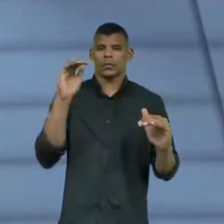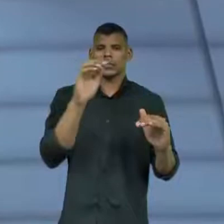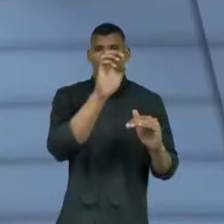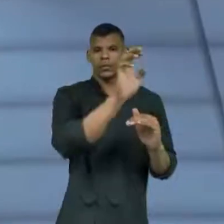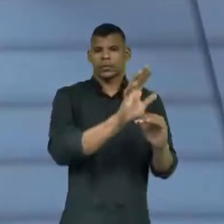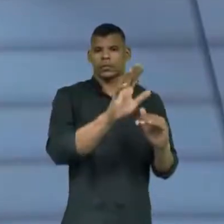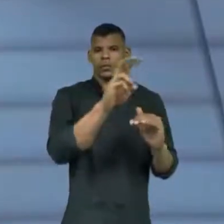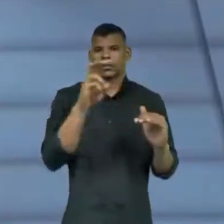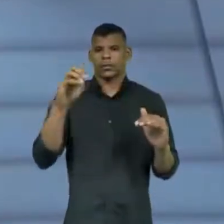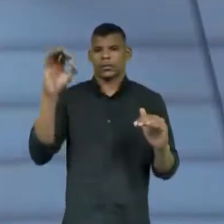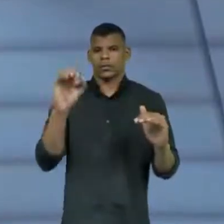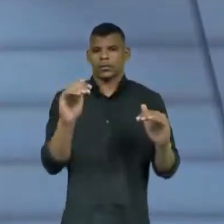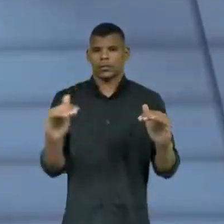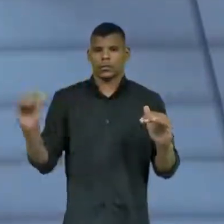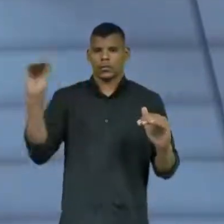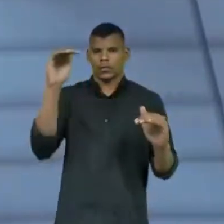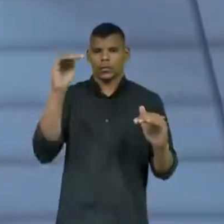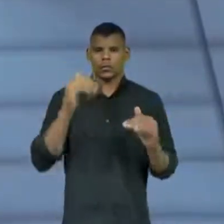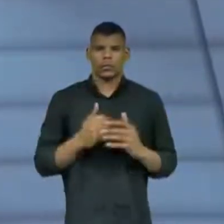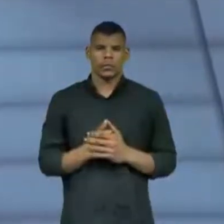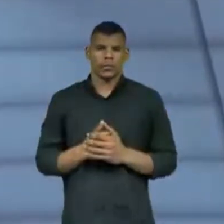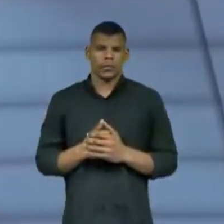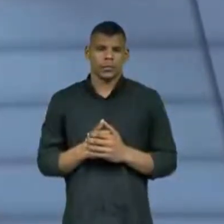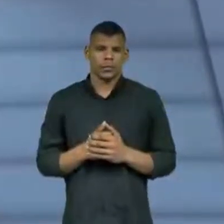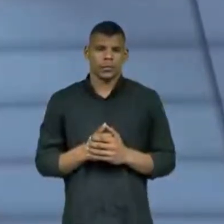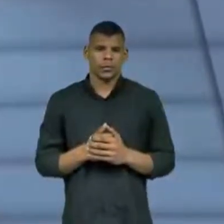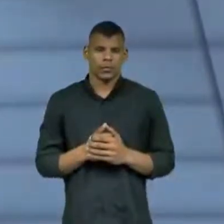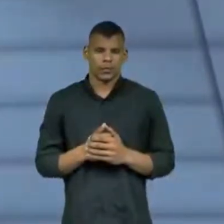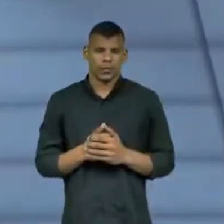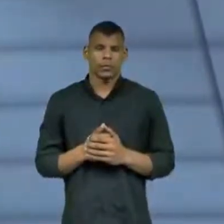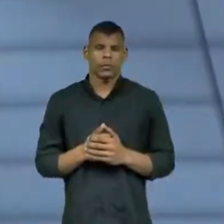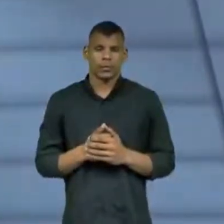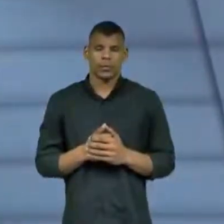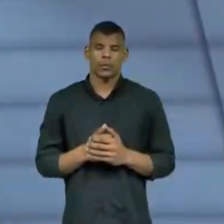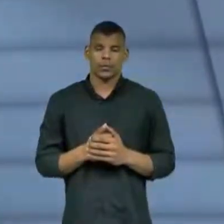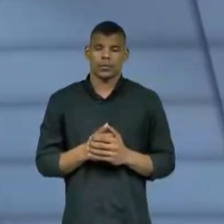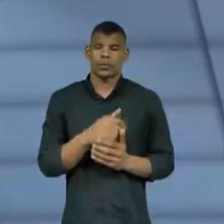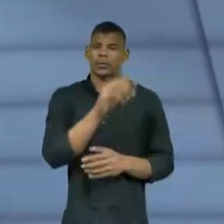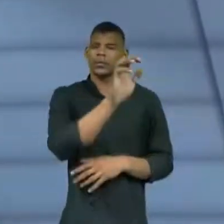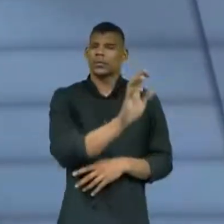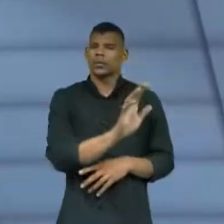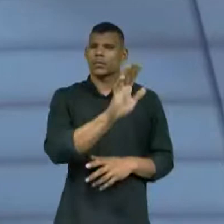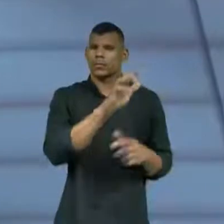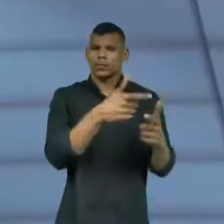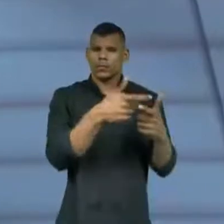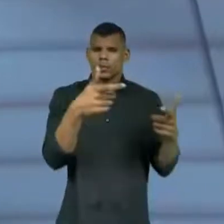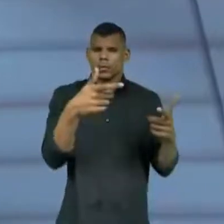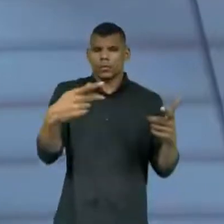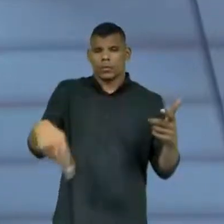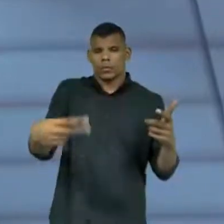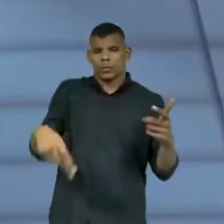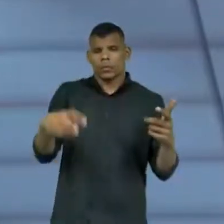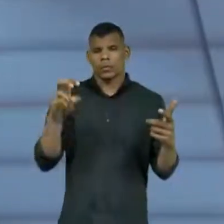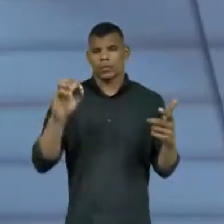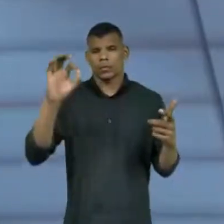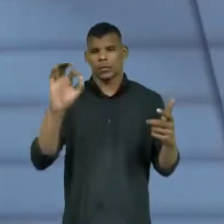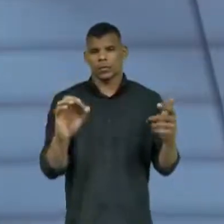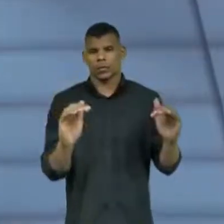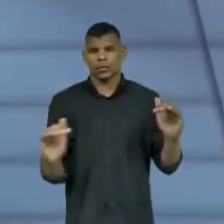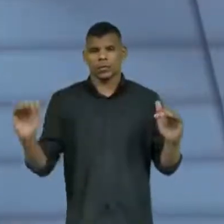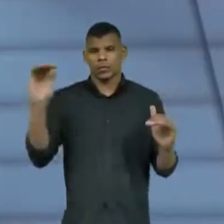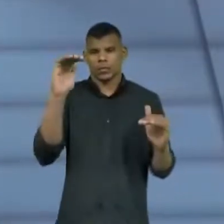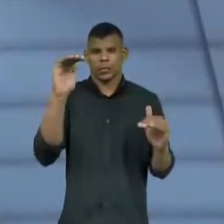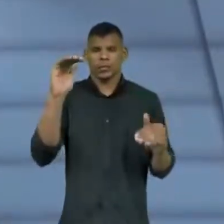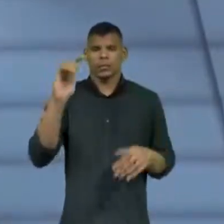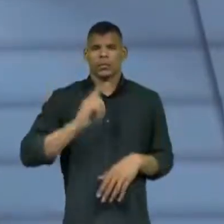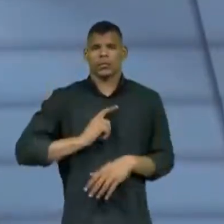Europa em operação. É onde tem mais parque eólico no mundo, é na Europa. Na Europa. E nossa produtividade esperada é cerca de 50%